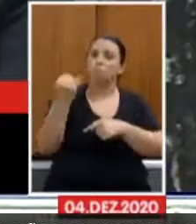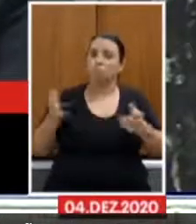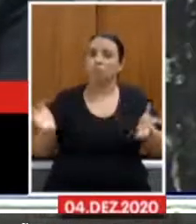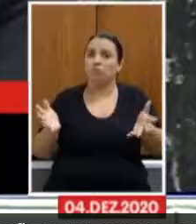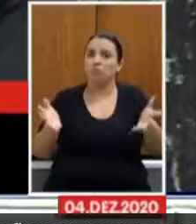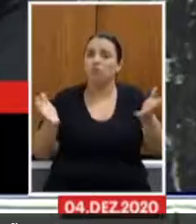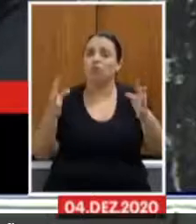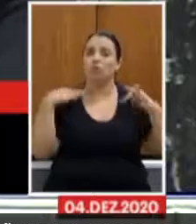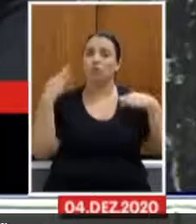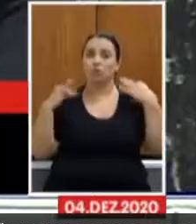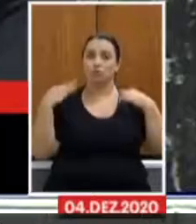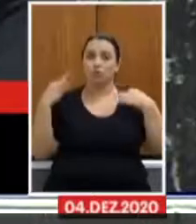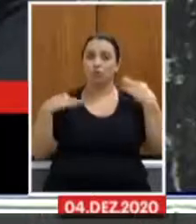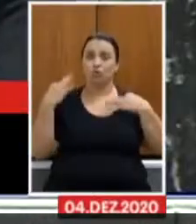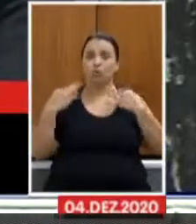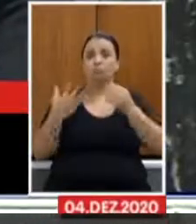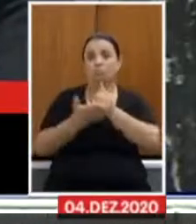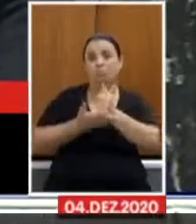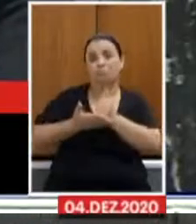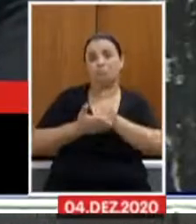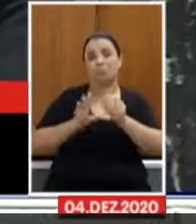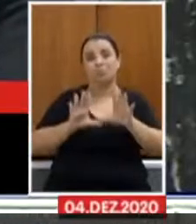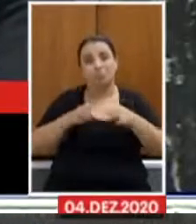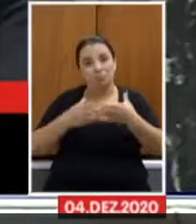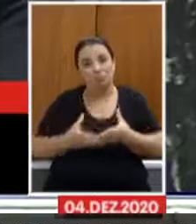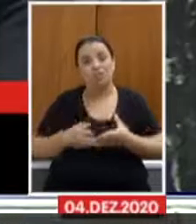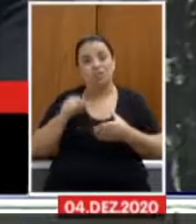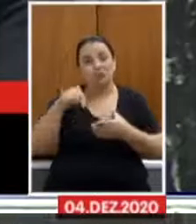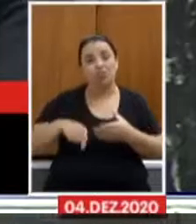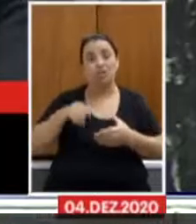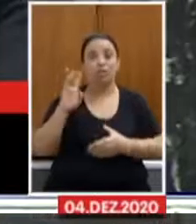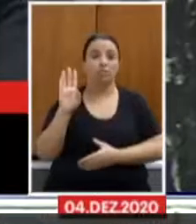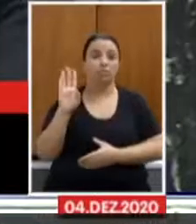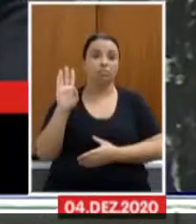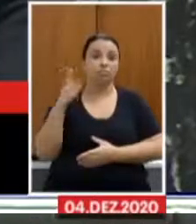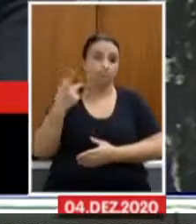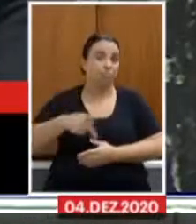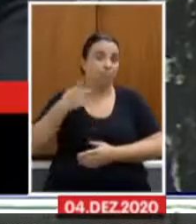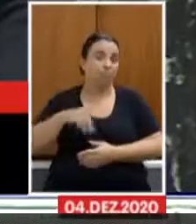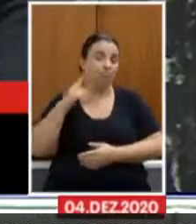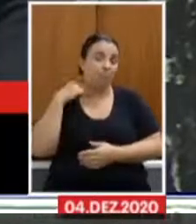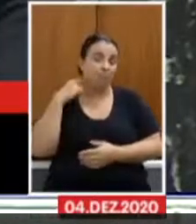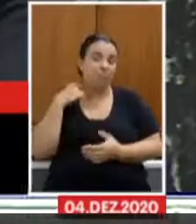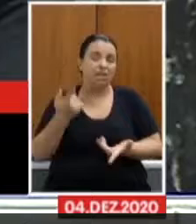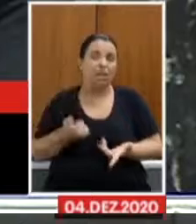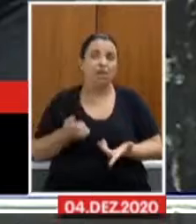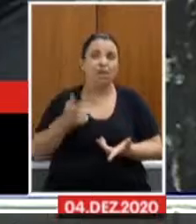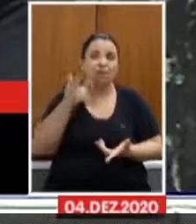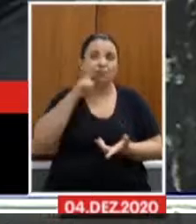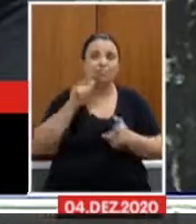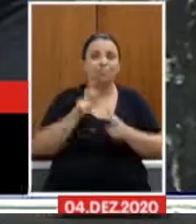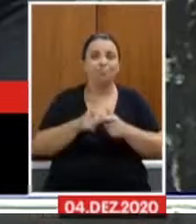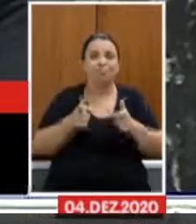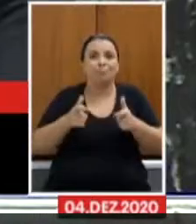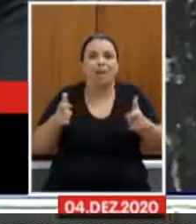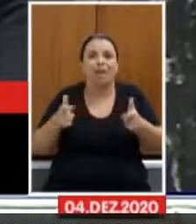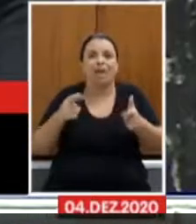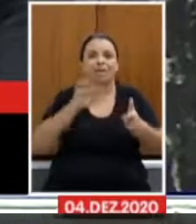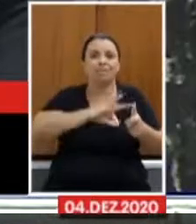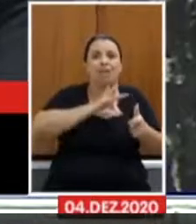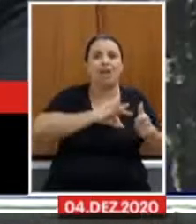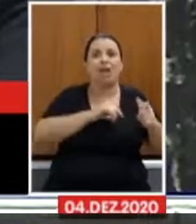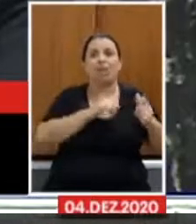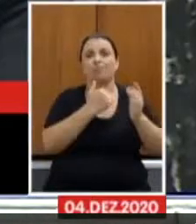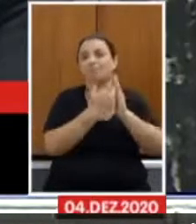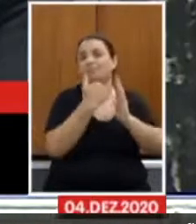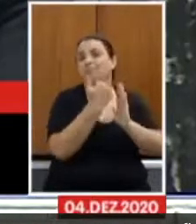o turismo nas bases comunitárias do nosso Estado e, assim, gerar renda, gerar possibilidade de desenvolvimento social